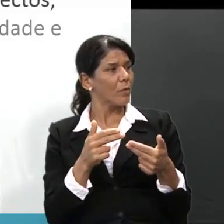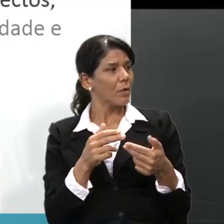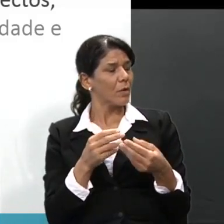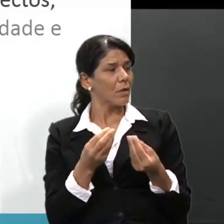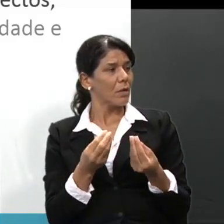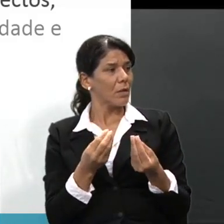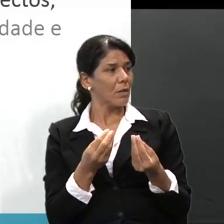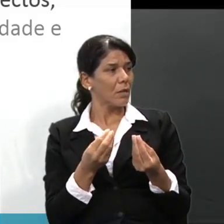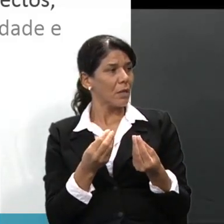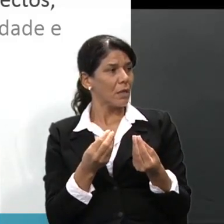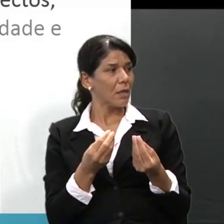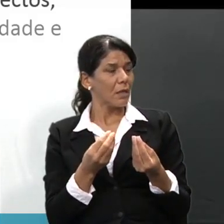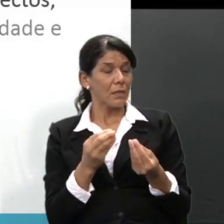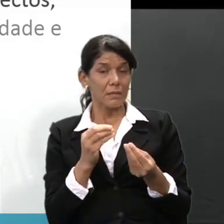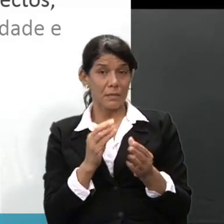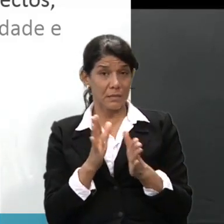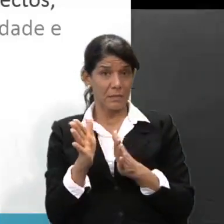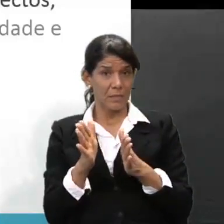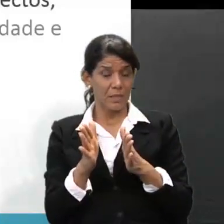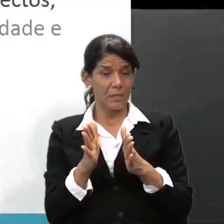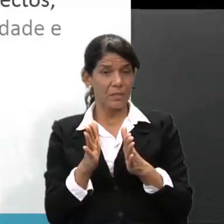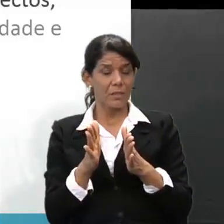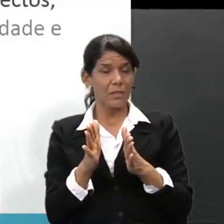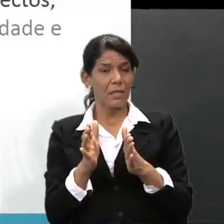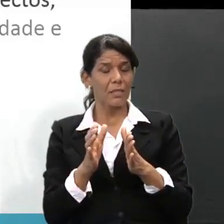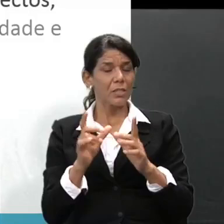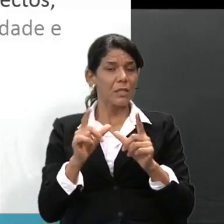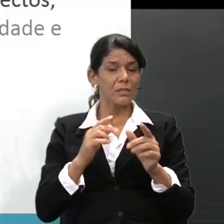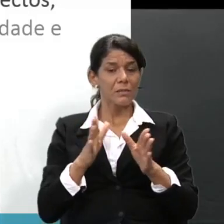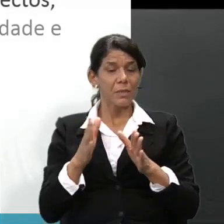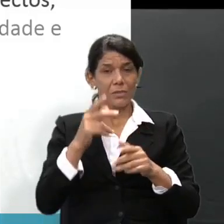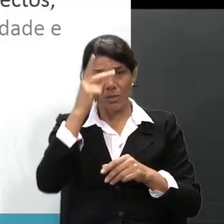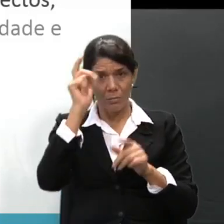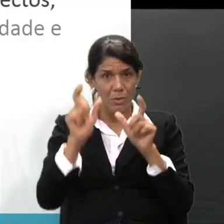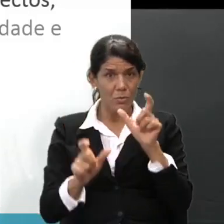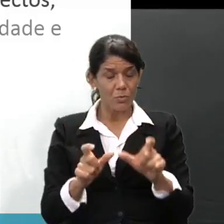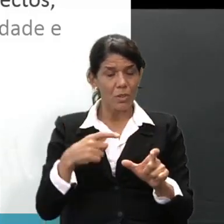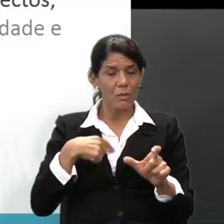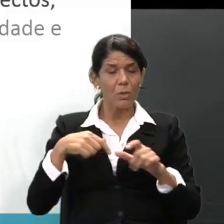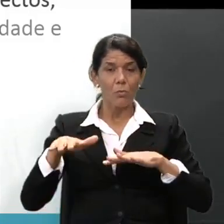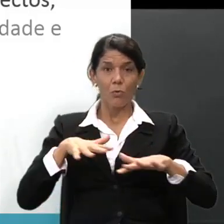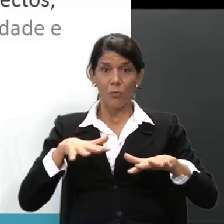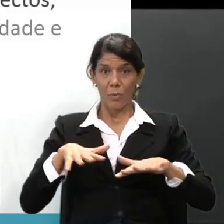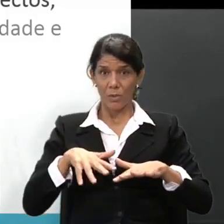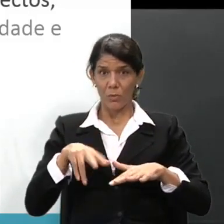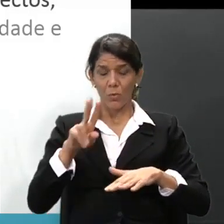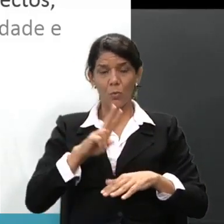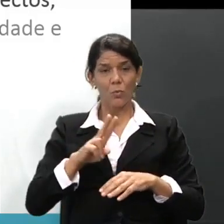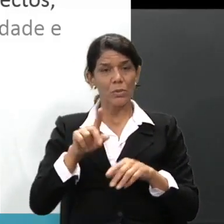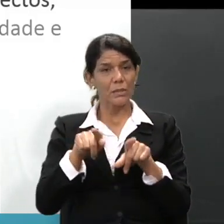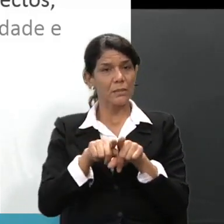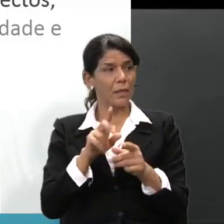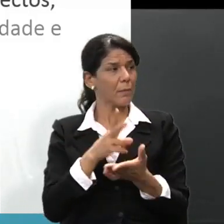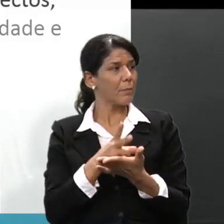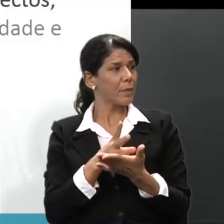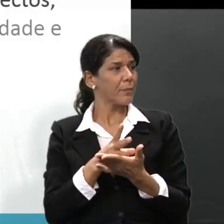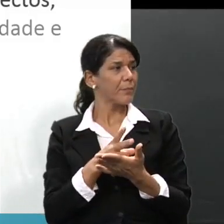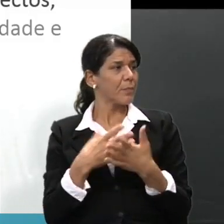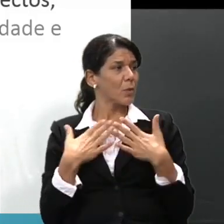dentre eles a acessibilidade e a redução da mobilidade. Nós utilizamos muito a região